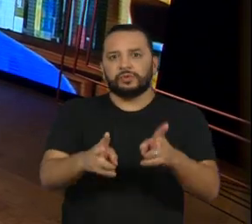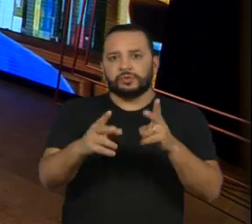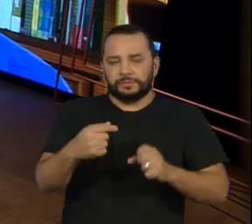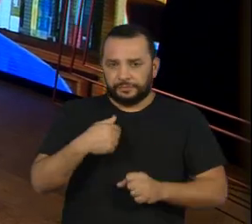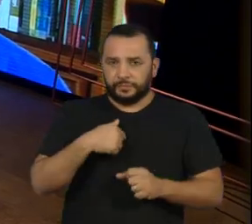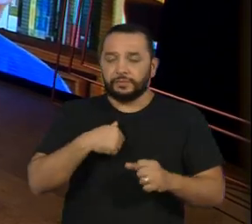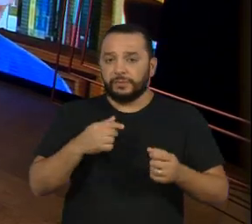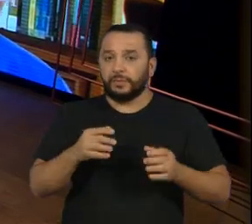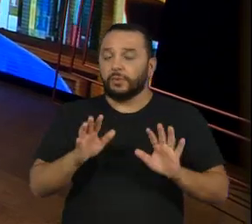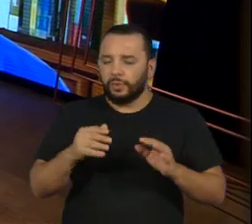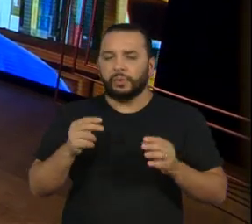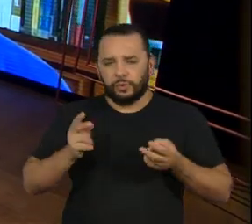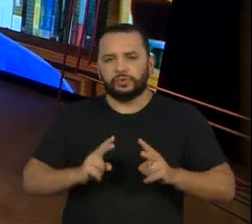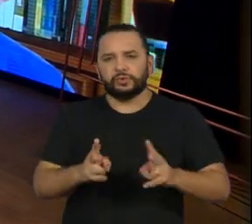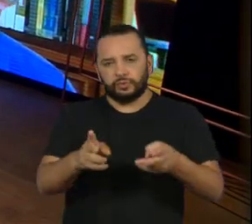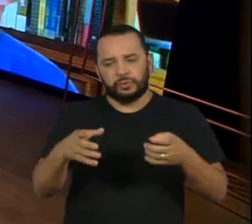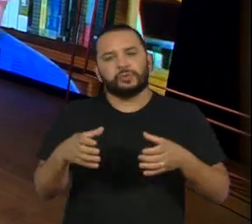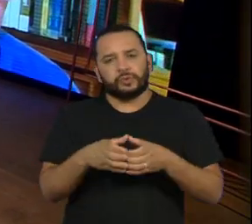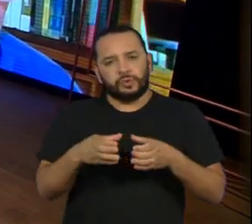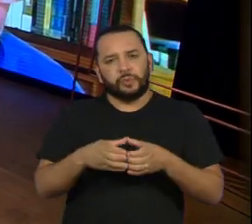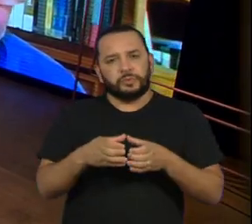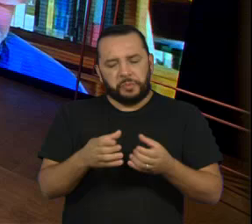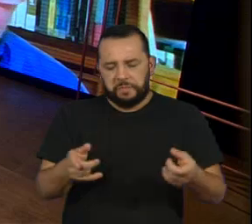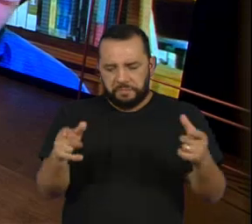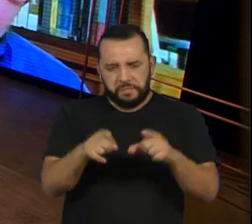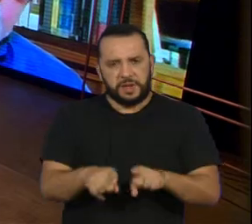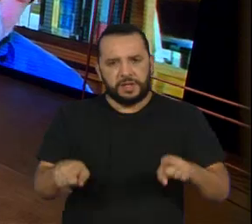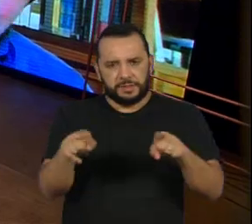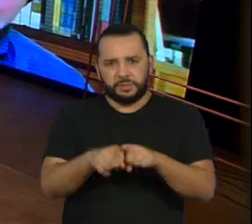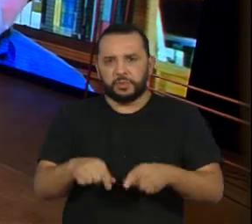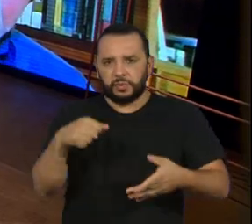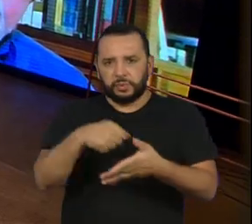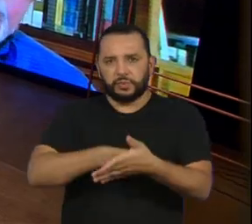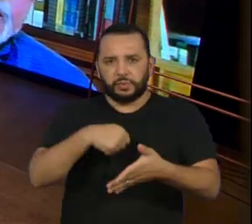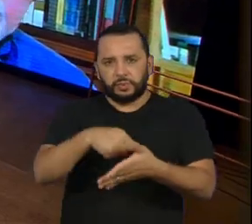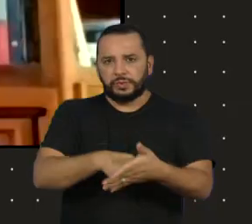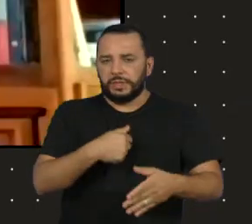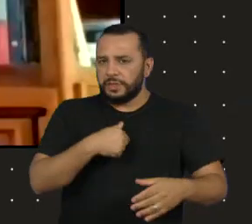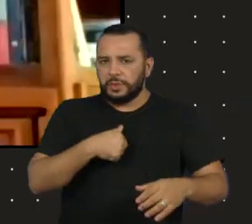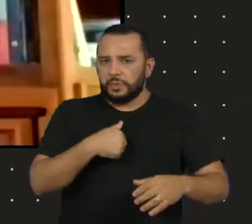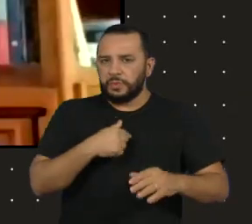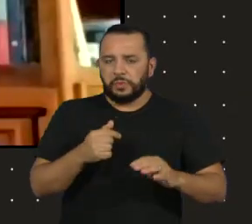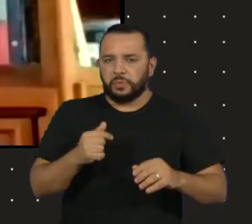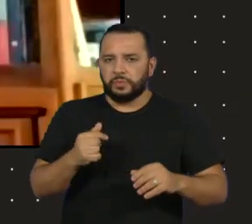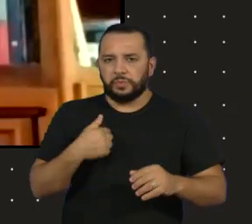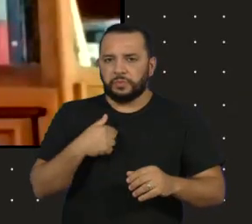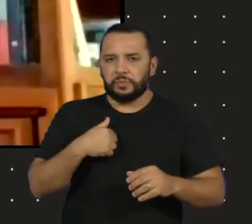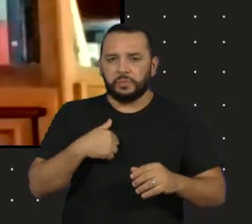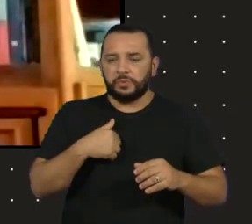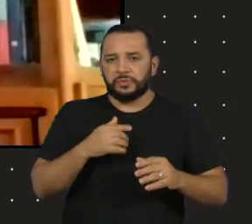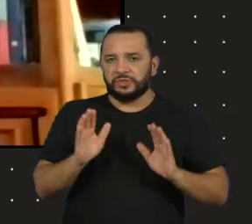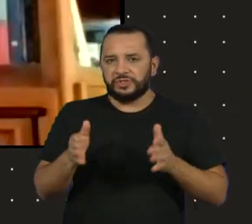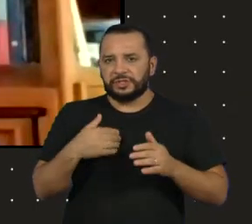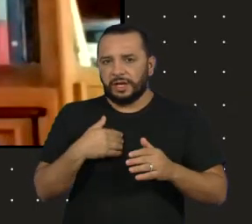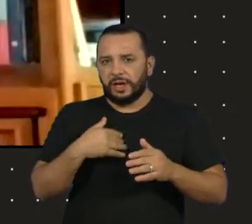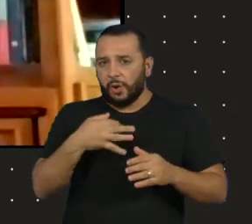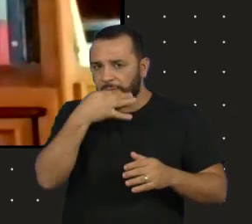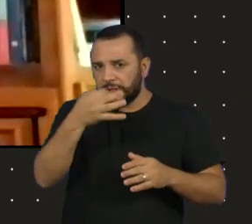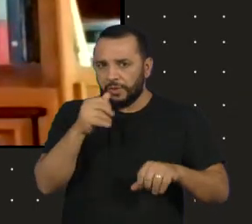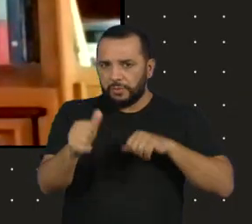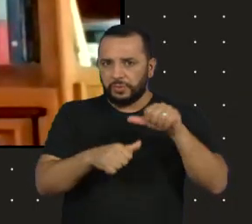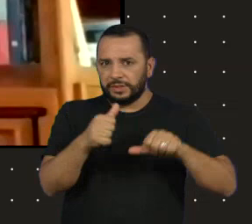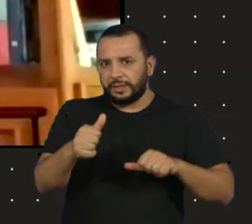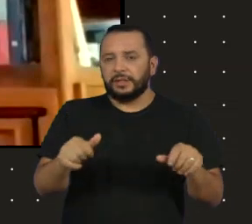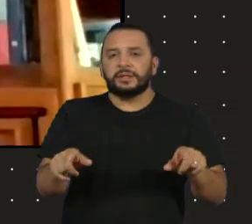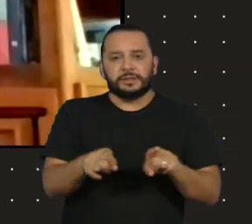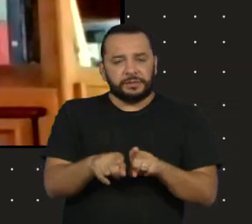continuo nesta mesma trincheira e não mudei de lado e nem mudei de opinião a respeito